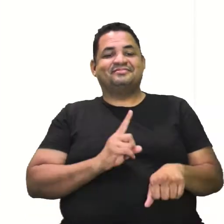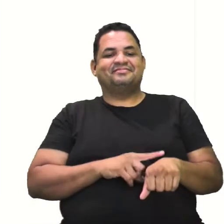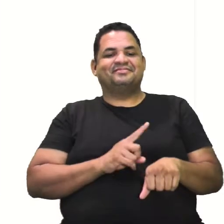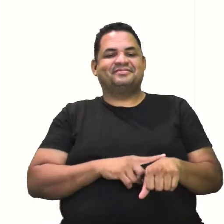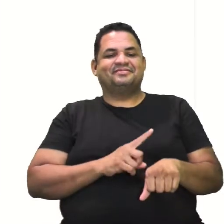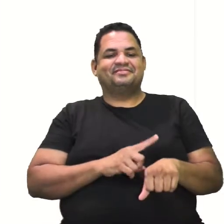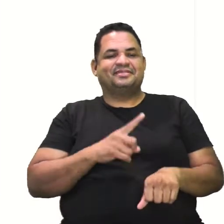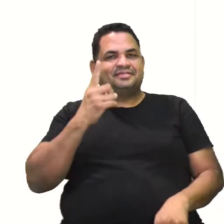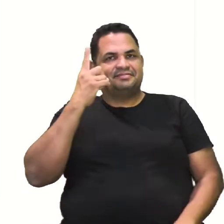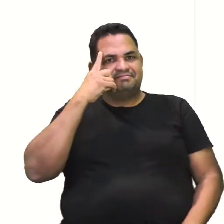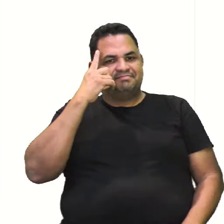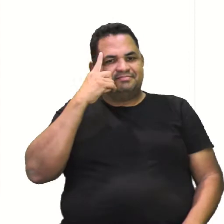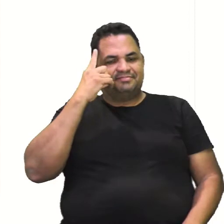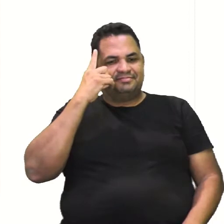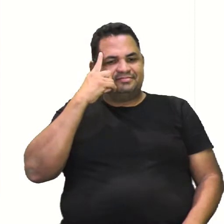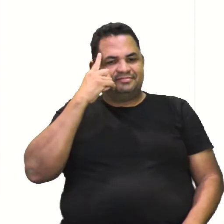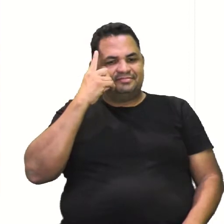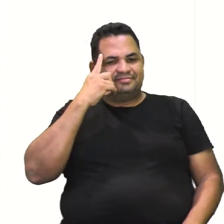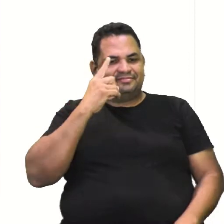Tempo, pensa.